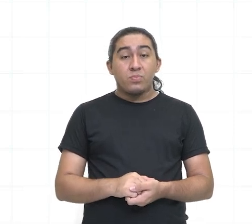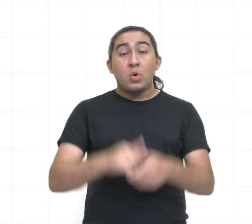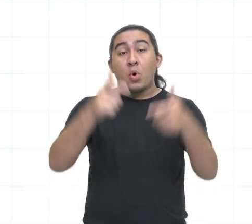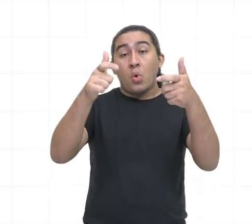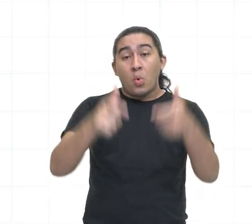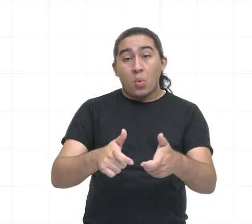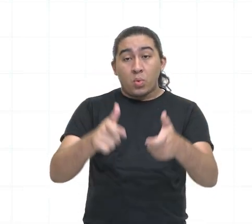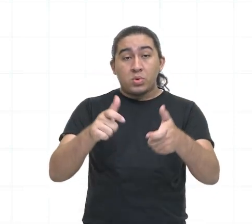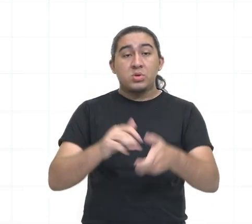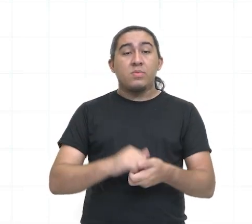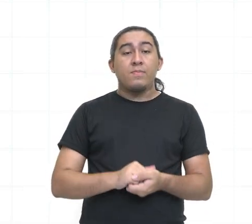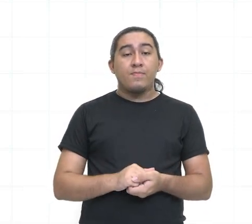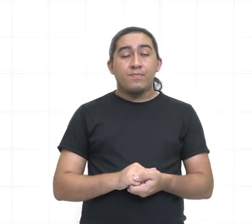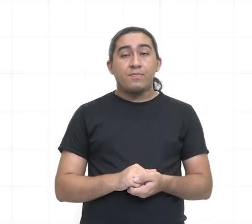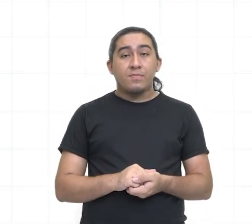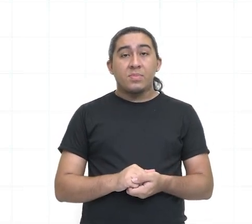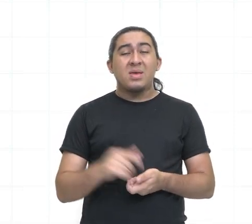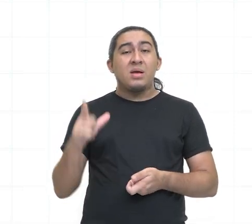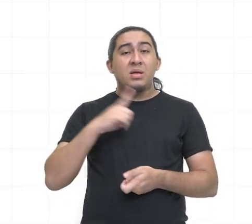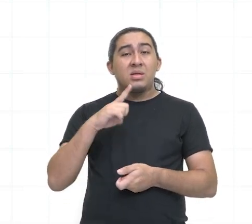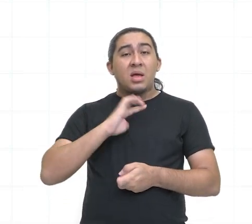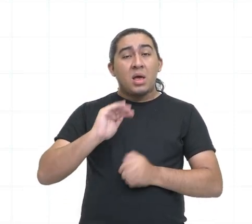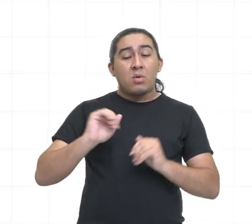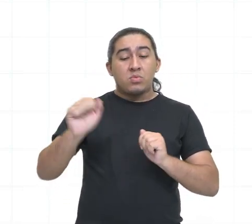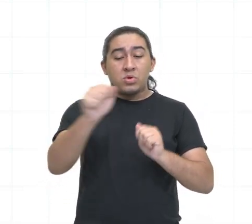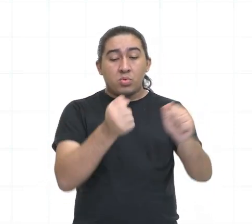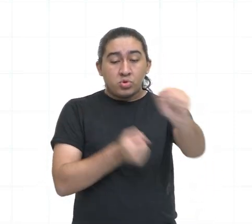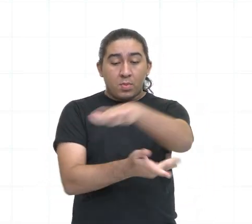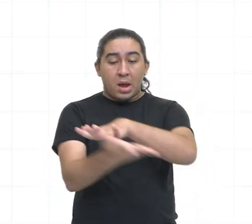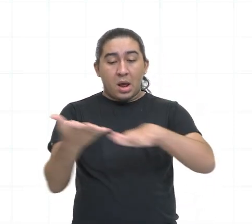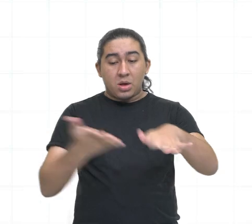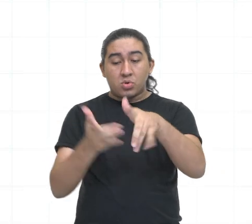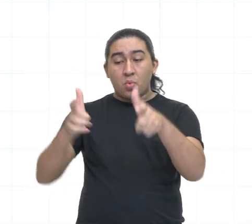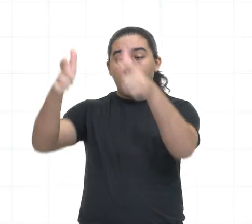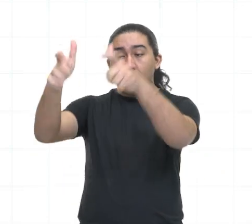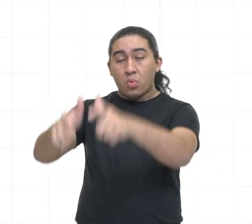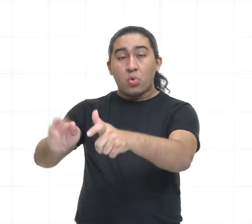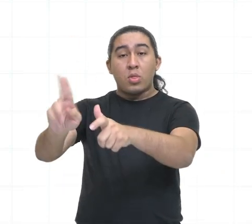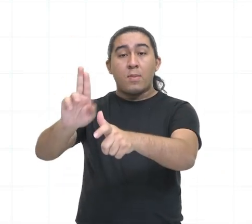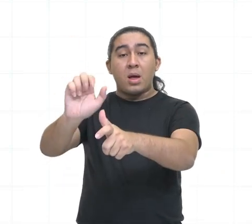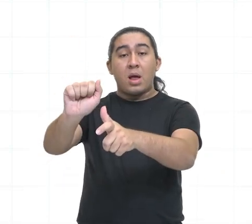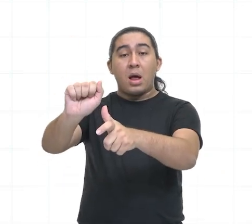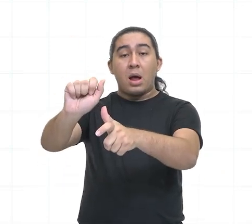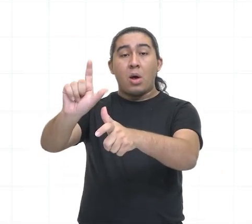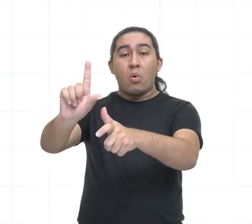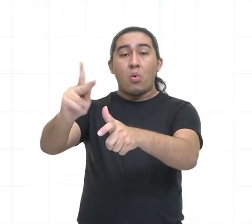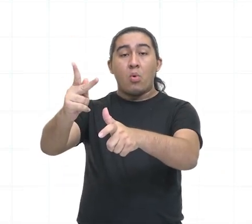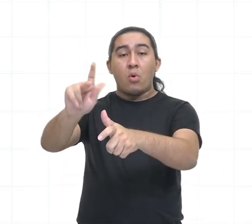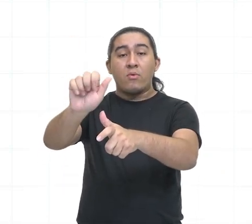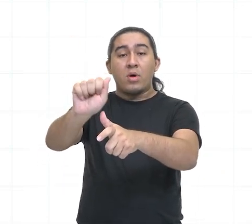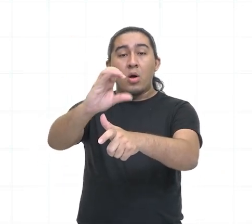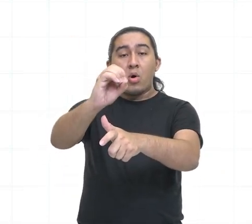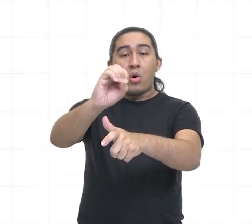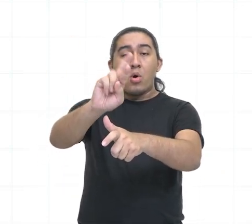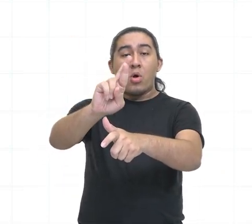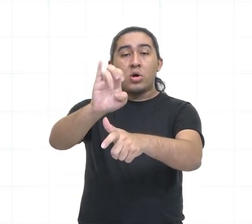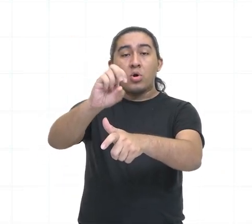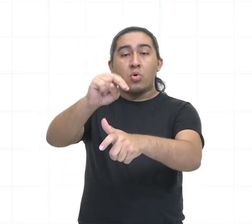localizada na constelação Alpha Orions e a sua distância, né, ela está localizada a uma distância